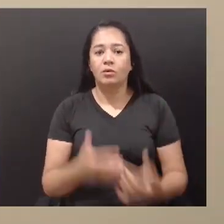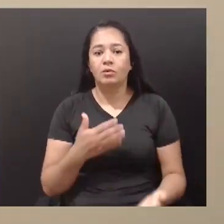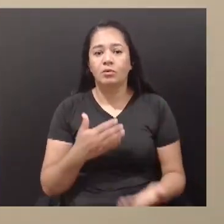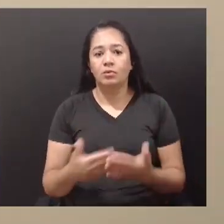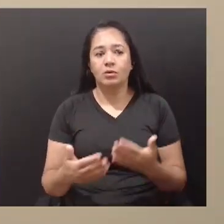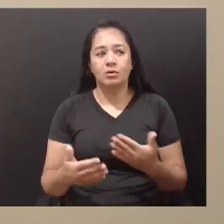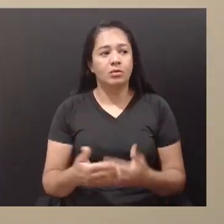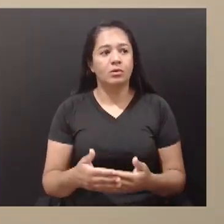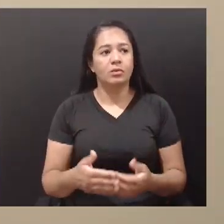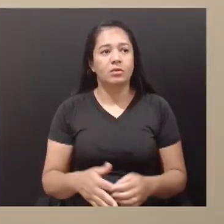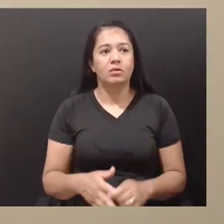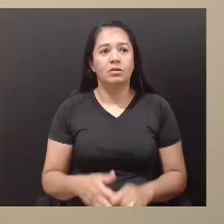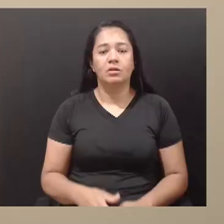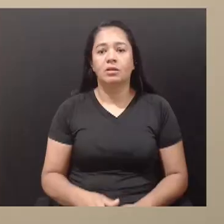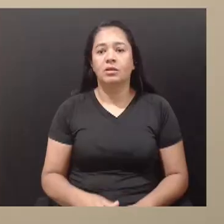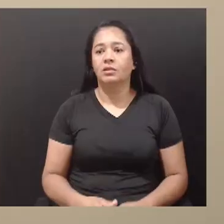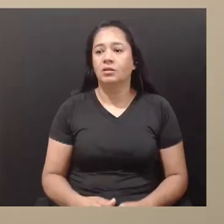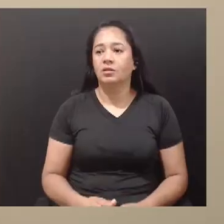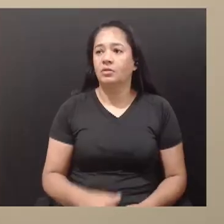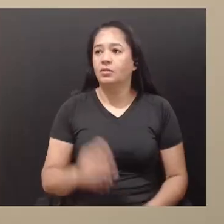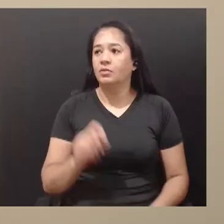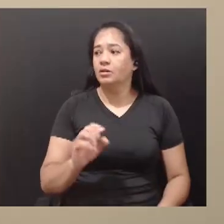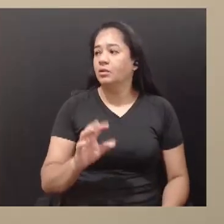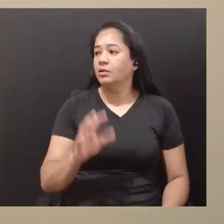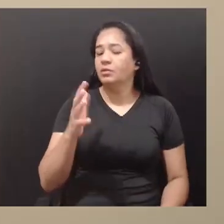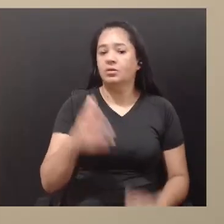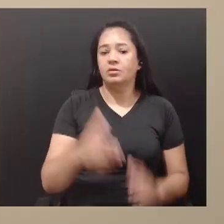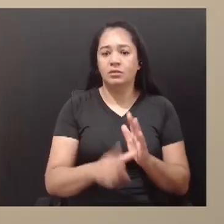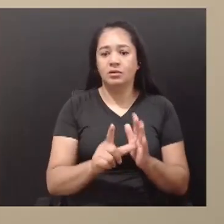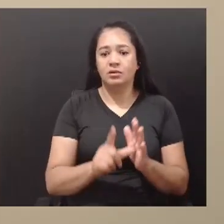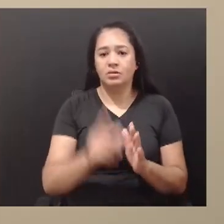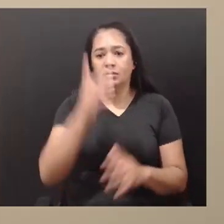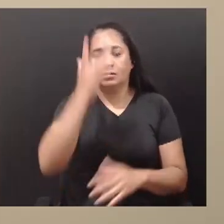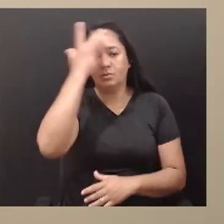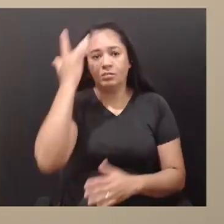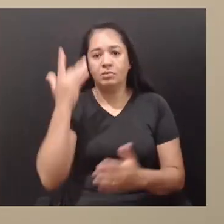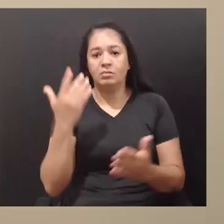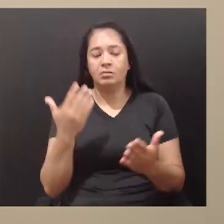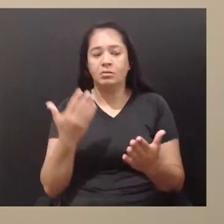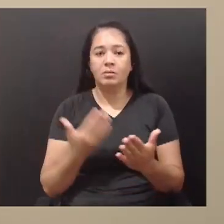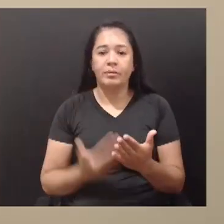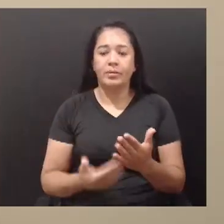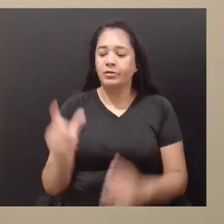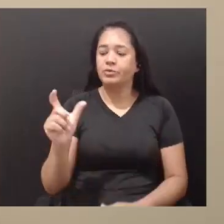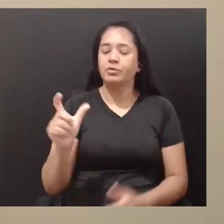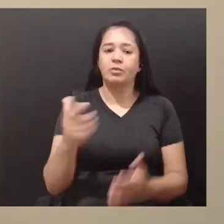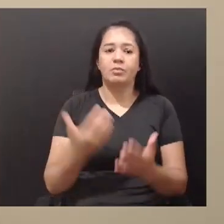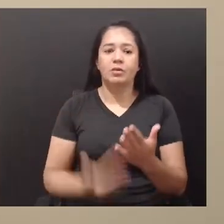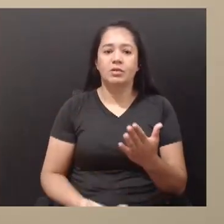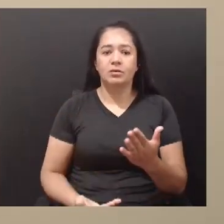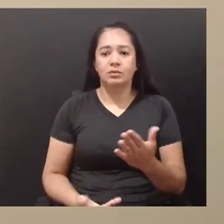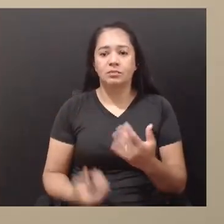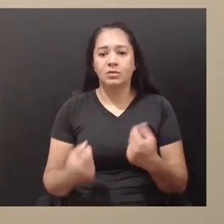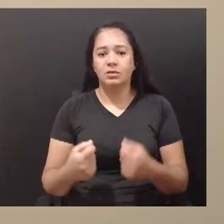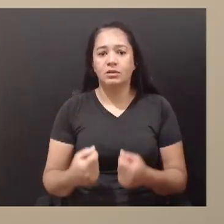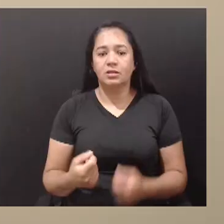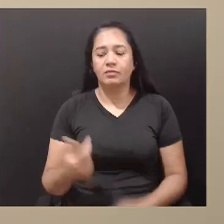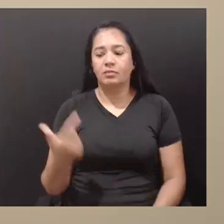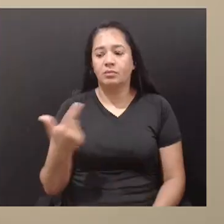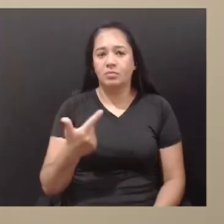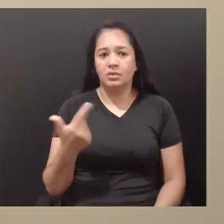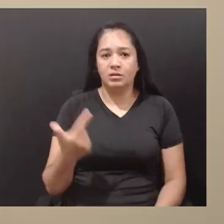deles, o que acontecia antes? A pessoa perdia, por exemplo, o cartão. Ela tinha que tirar uma segunda